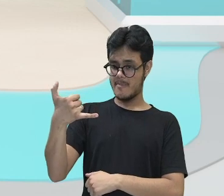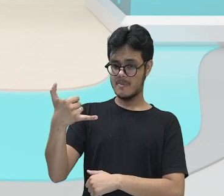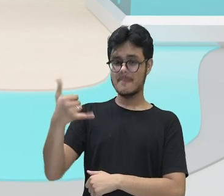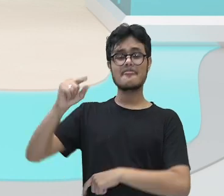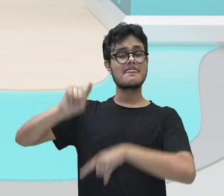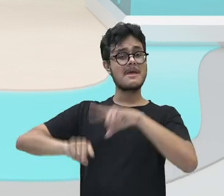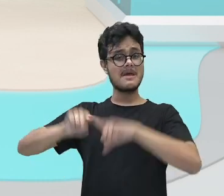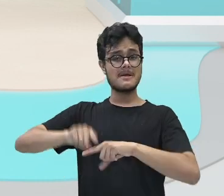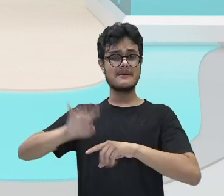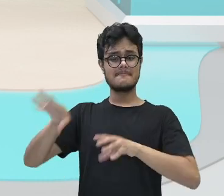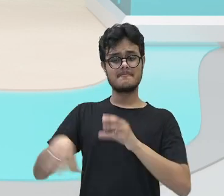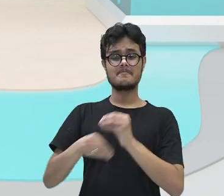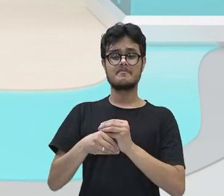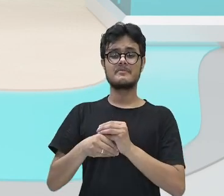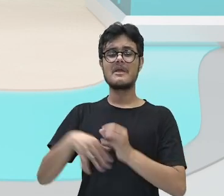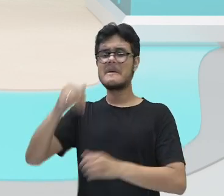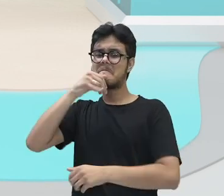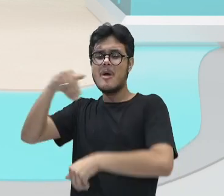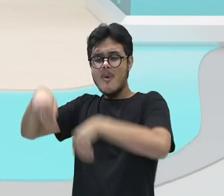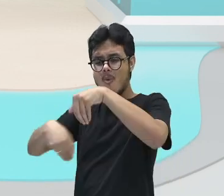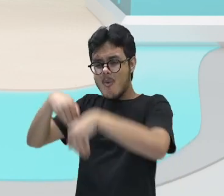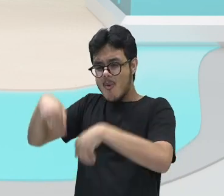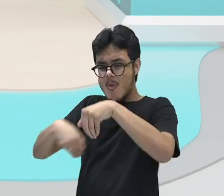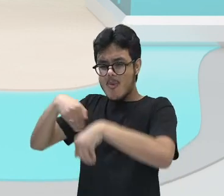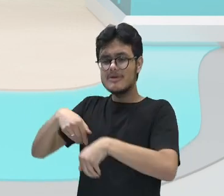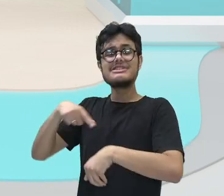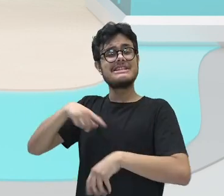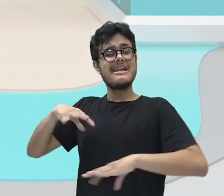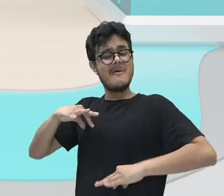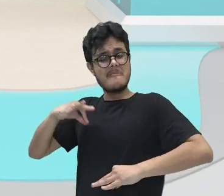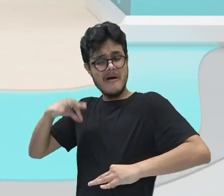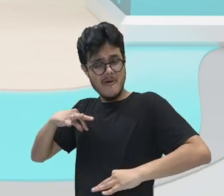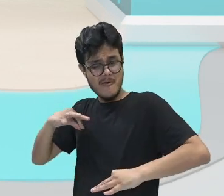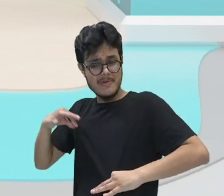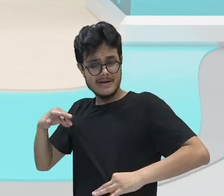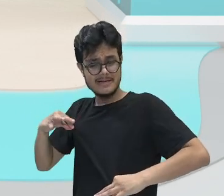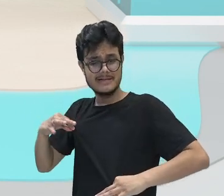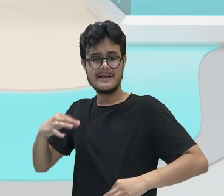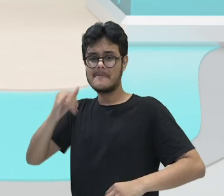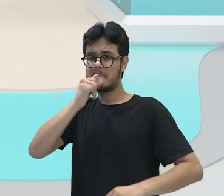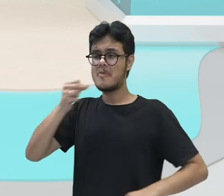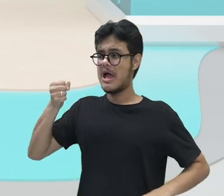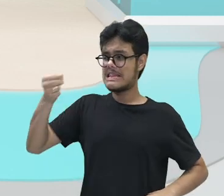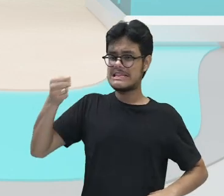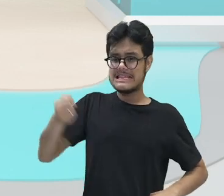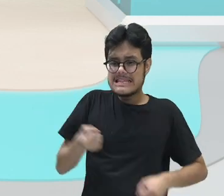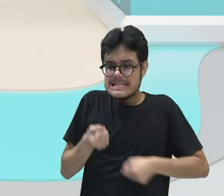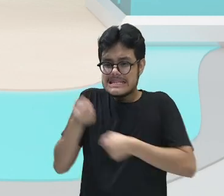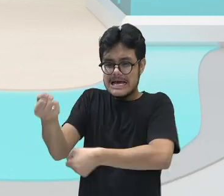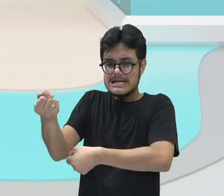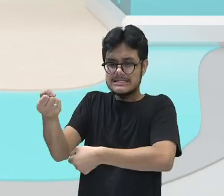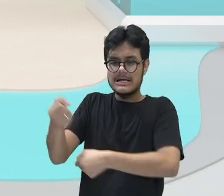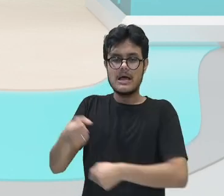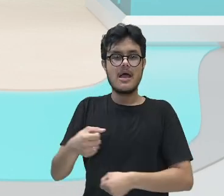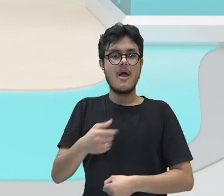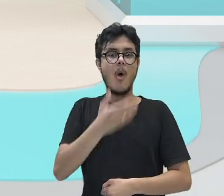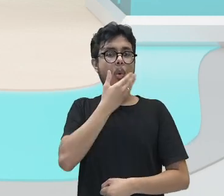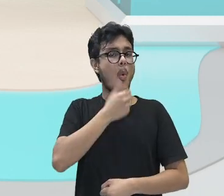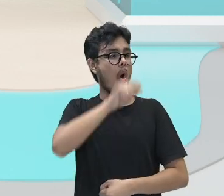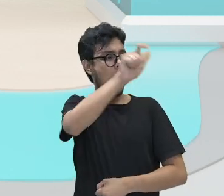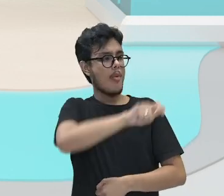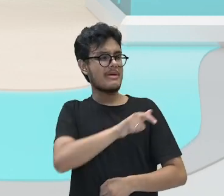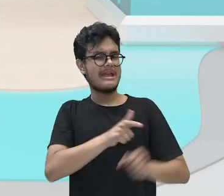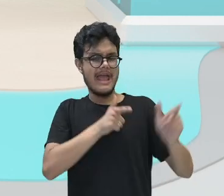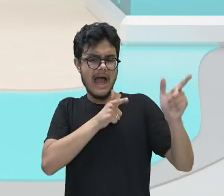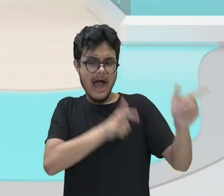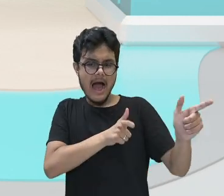na imagem. Então, é um adereço que nós utilizamos. Assim como o Curupira, que estava lá na imagem, tinha um adereço, que era a